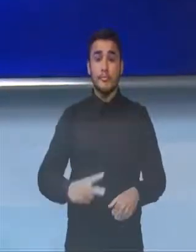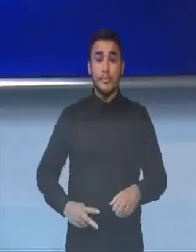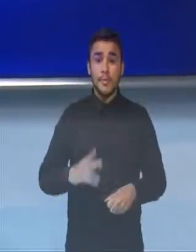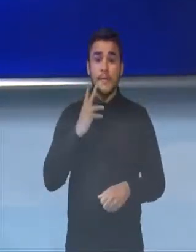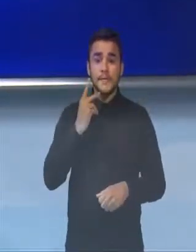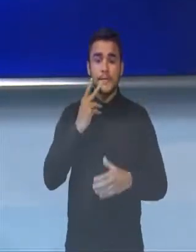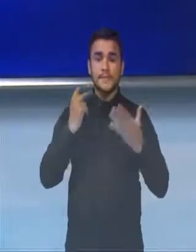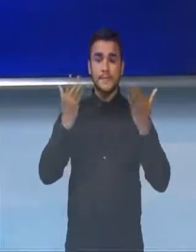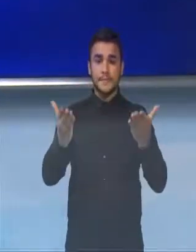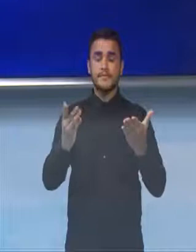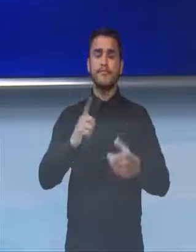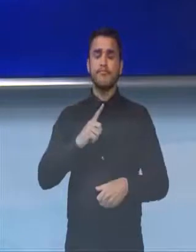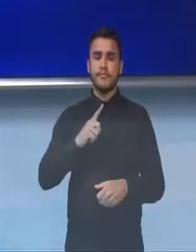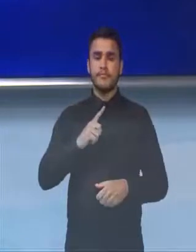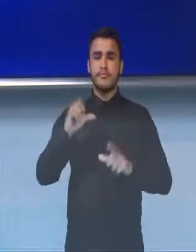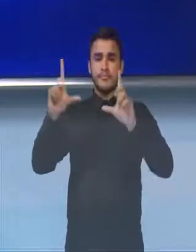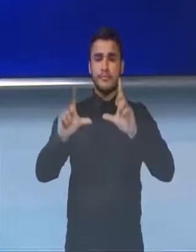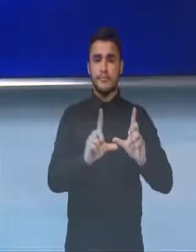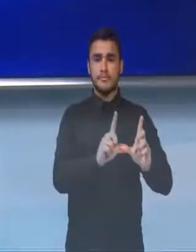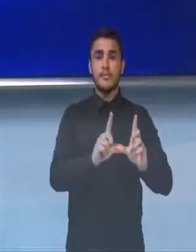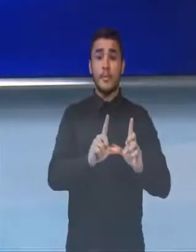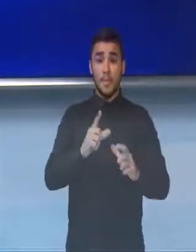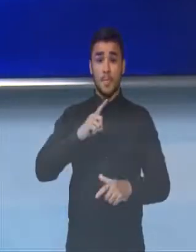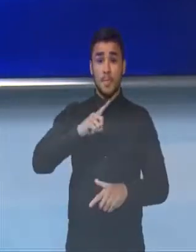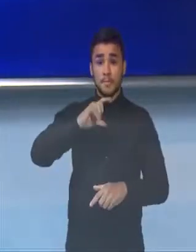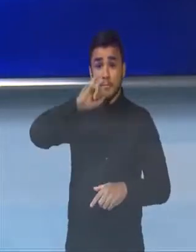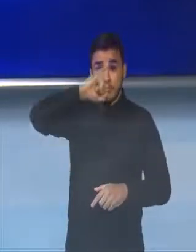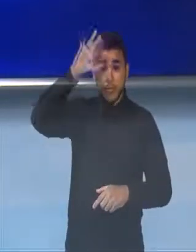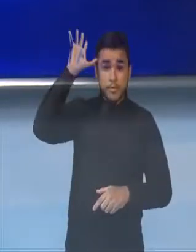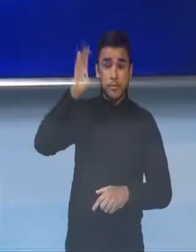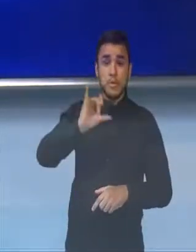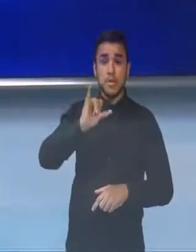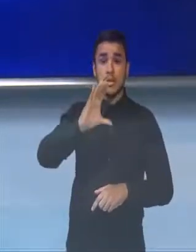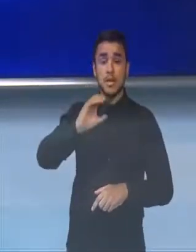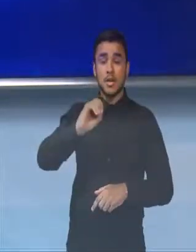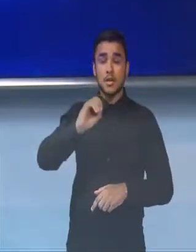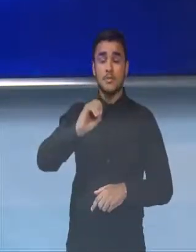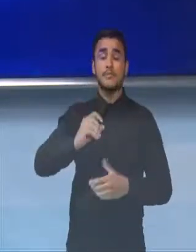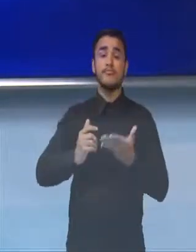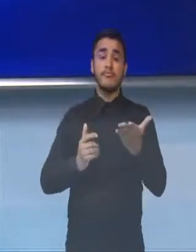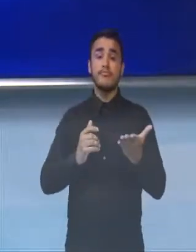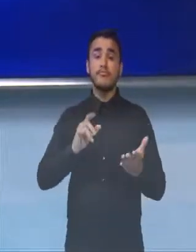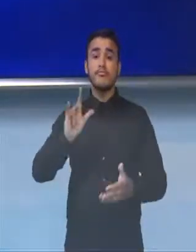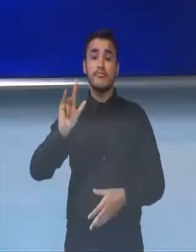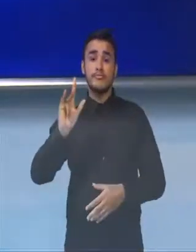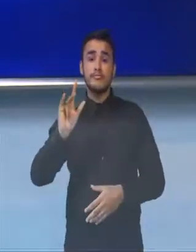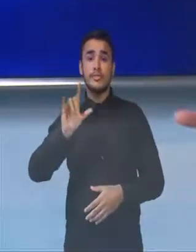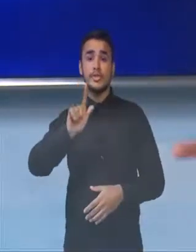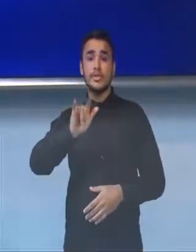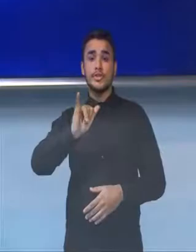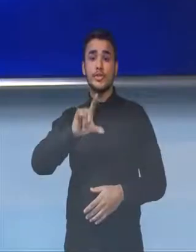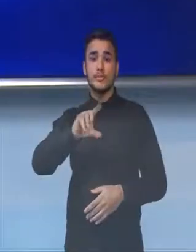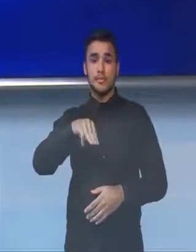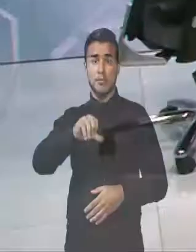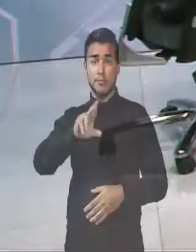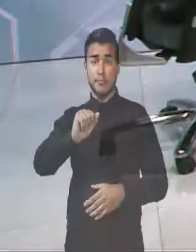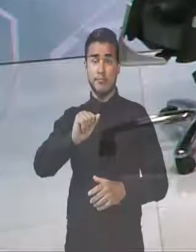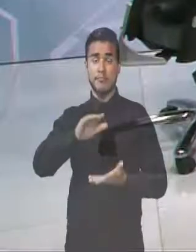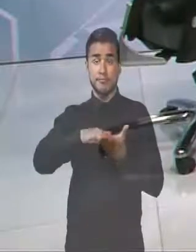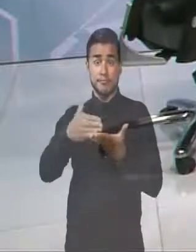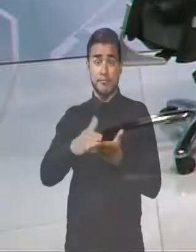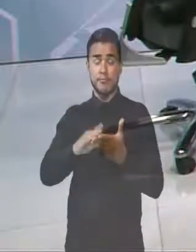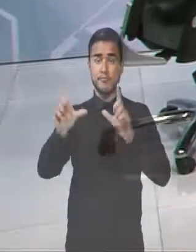seus veículos, nós temos a participação do Ícaro, que vai se revezar com a Gilmária durante todo o programa. Senhores, agradecendo desde já